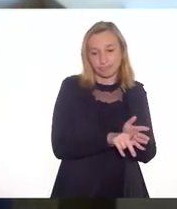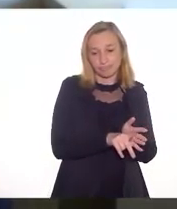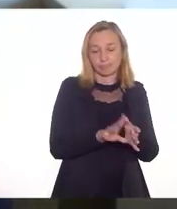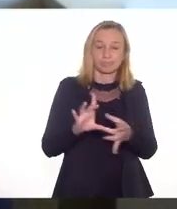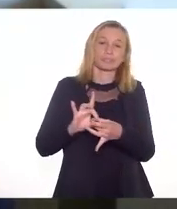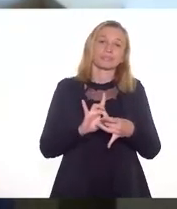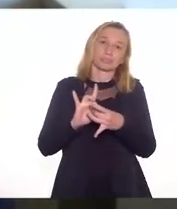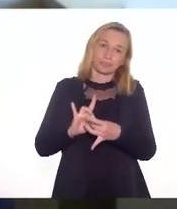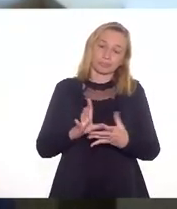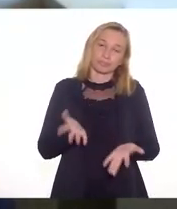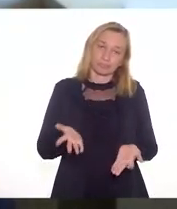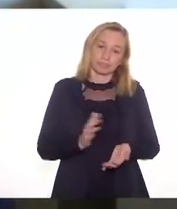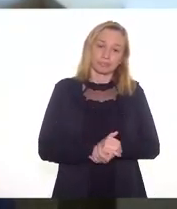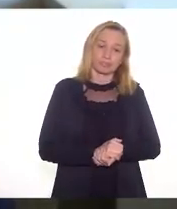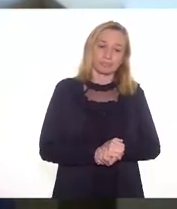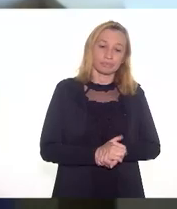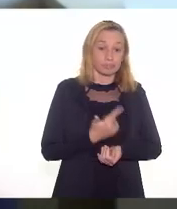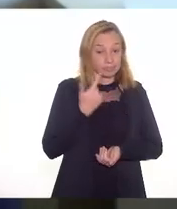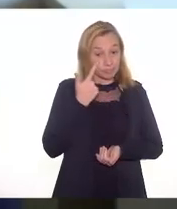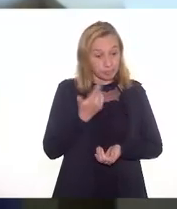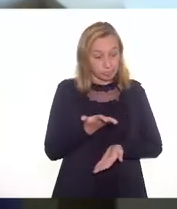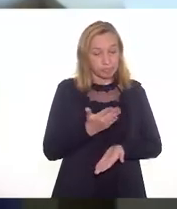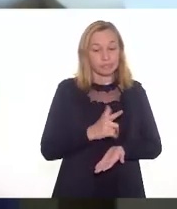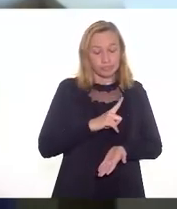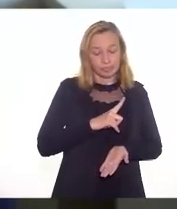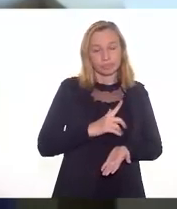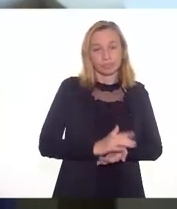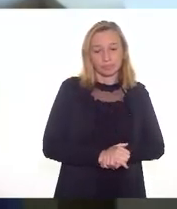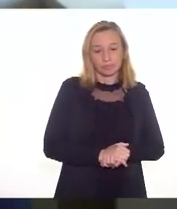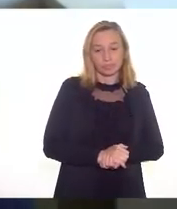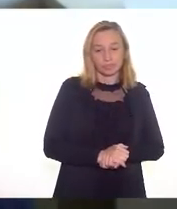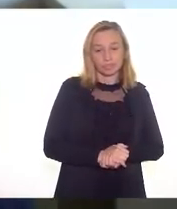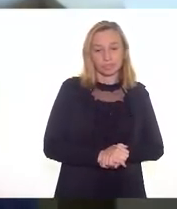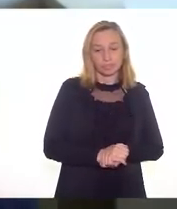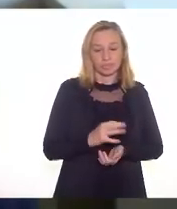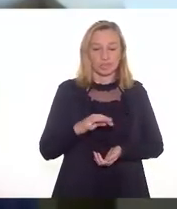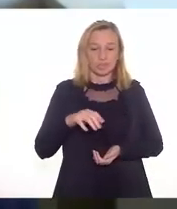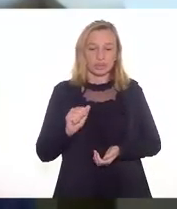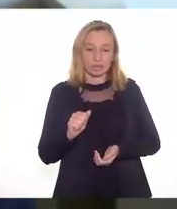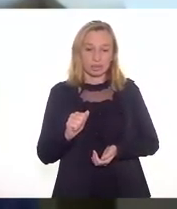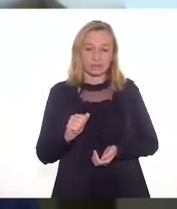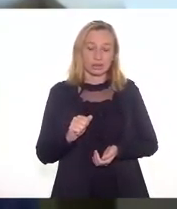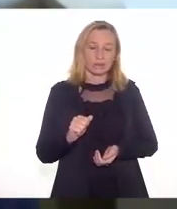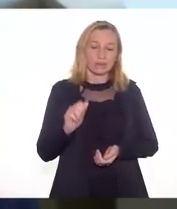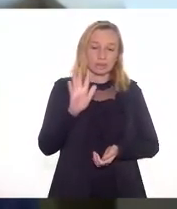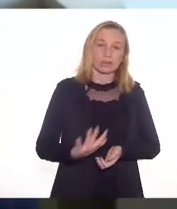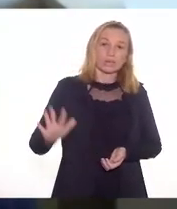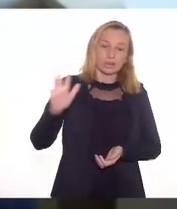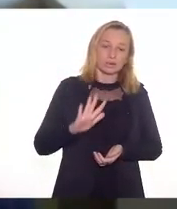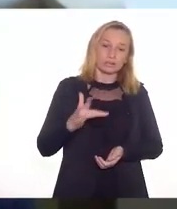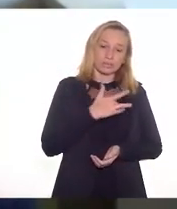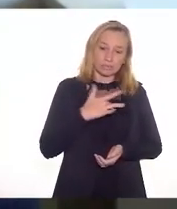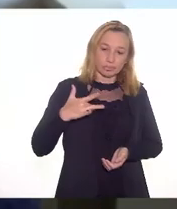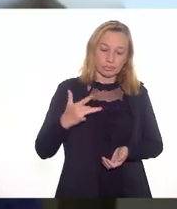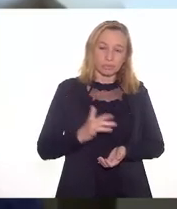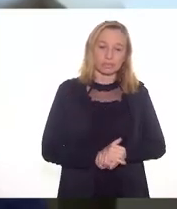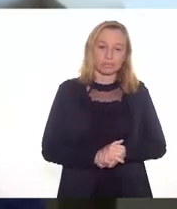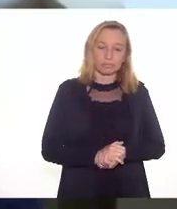União, né? Visto até que existe Agência Nacional de Saúde. Aqui tem aqui